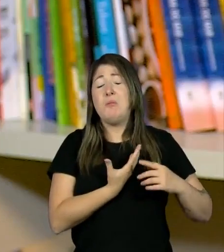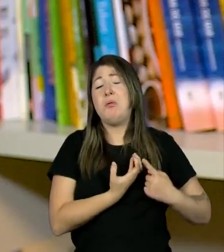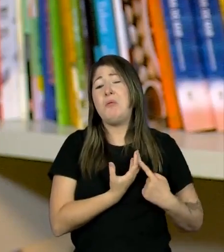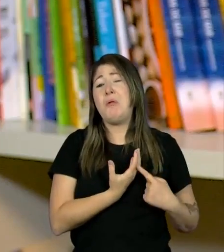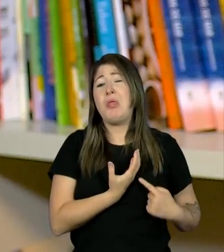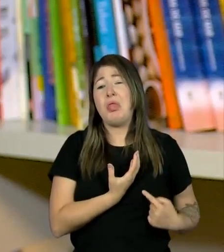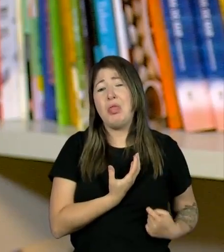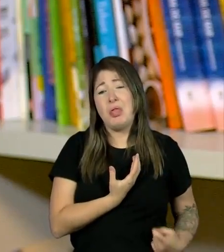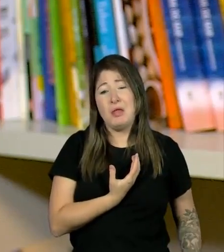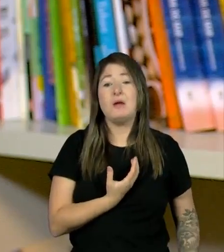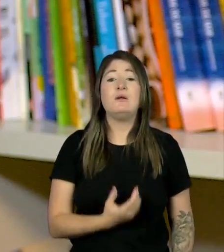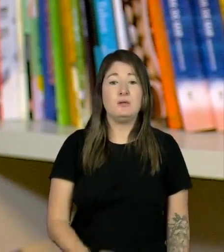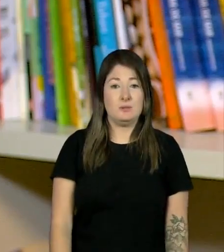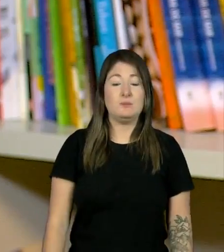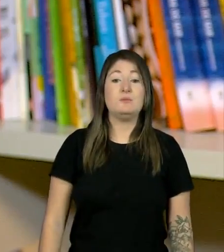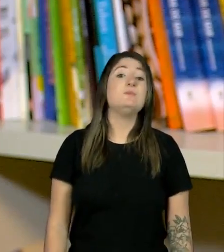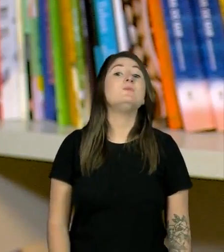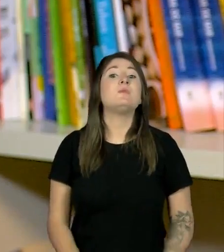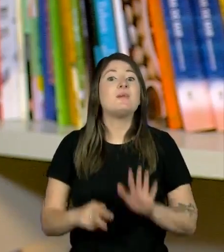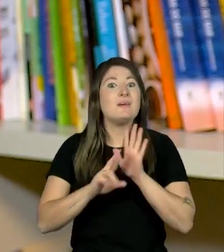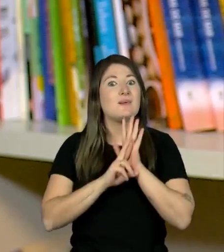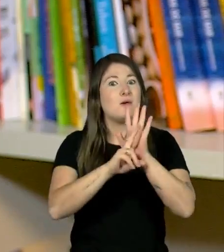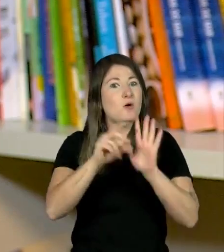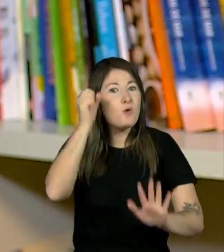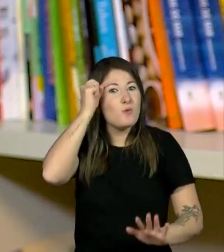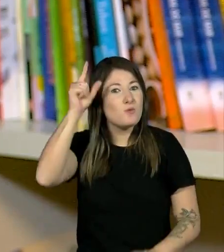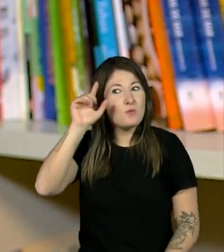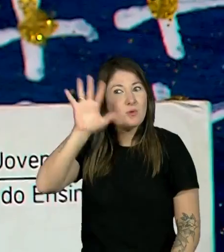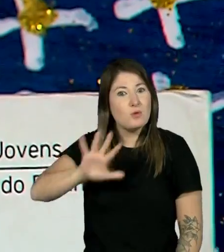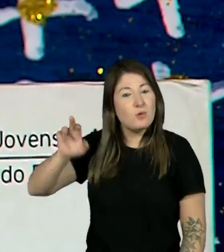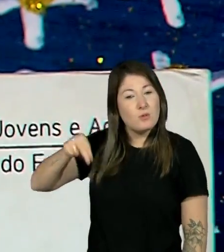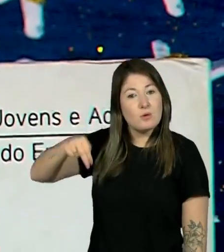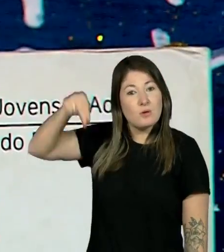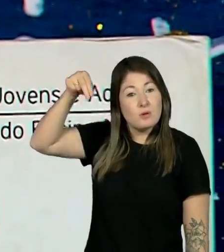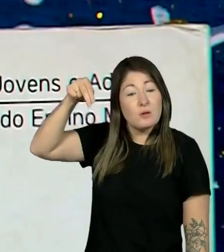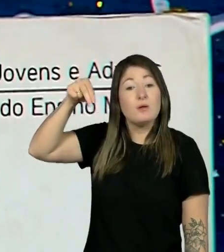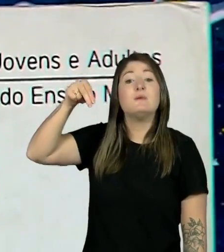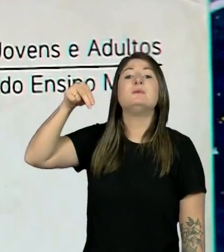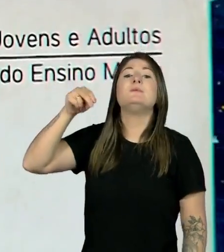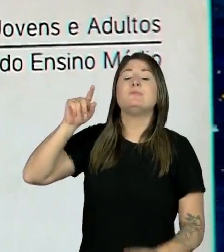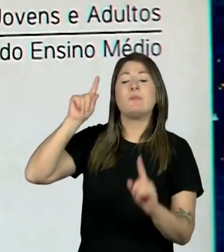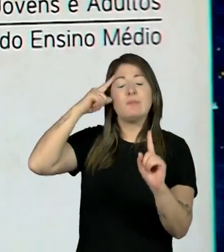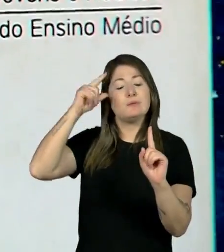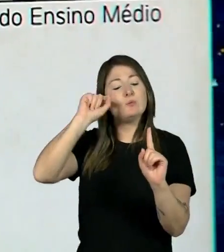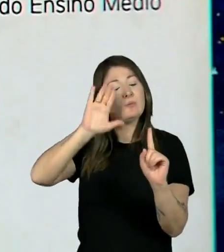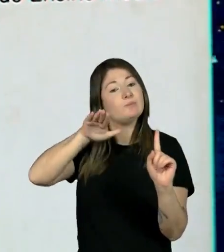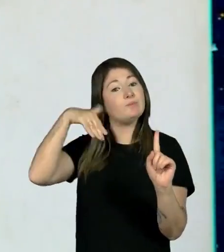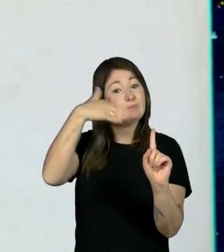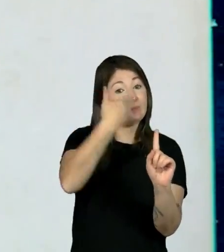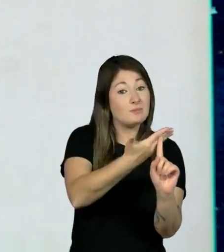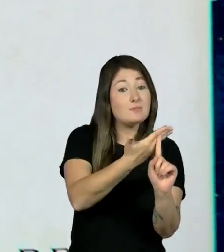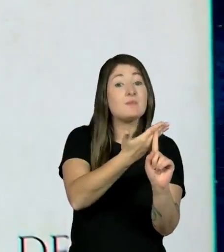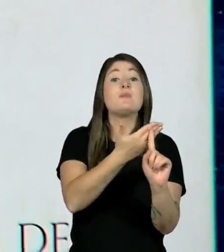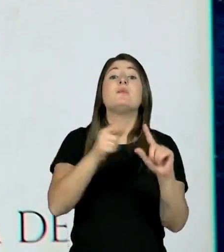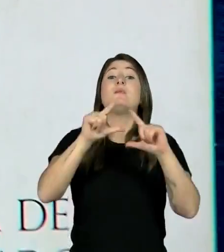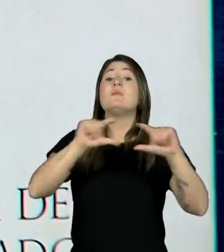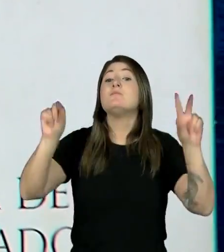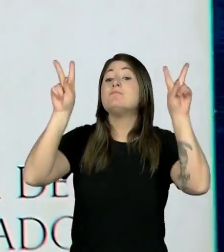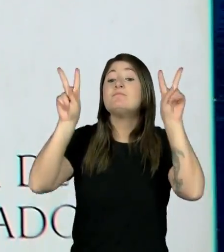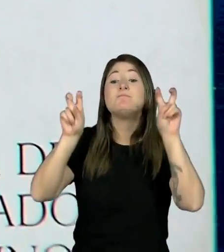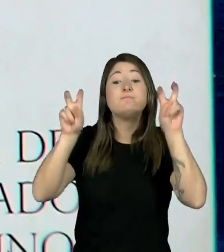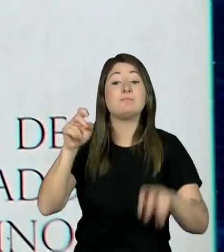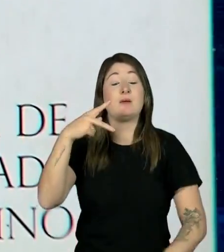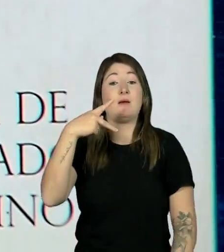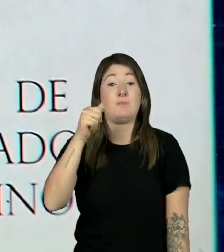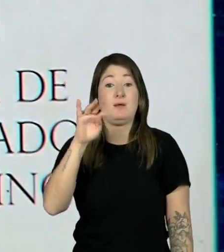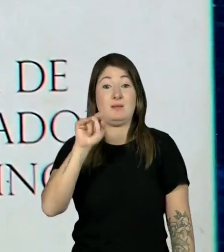a cultura nordestina, nós resolvemos homenagear Patativa do Assaré. Através de